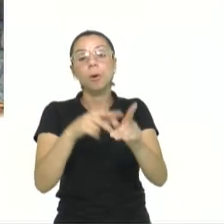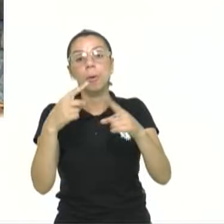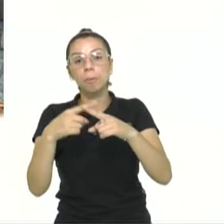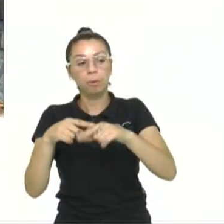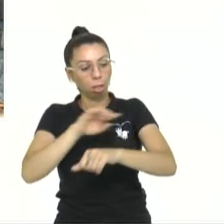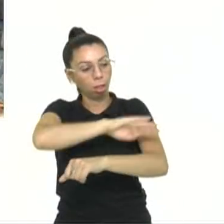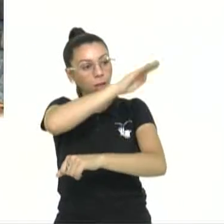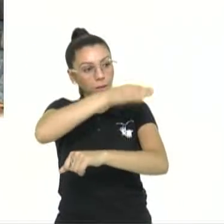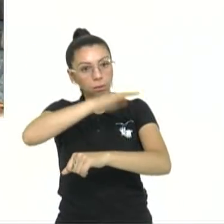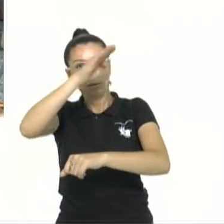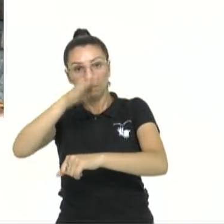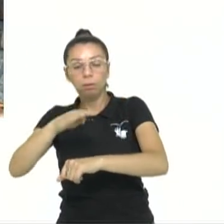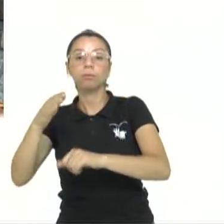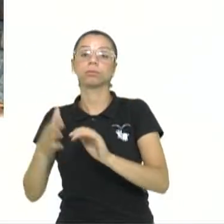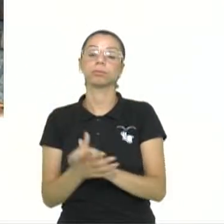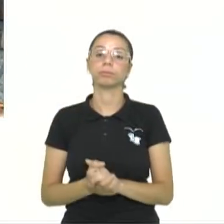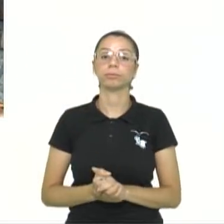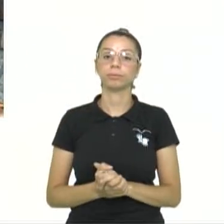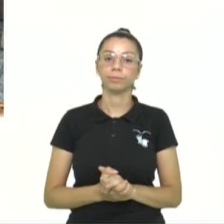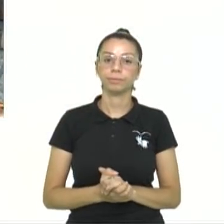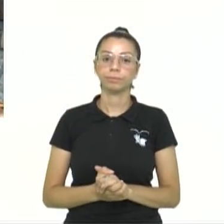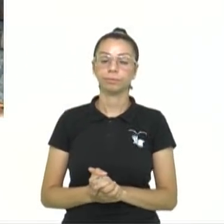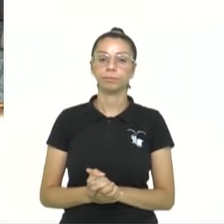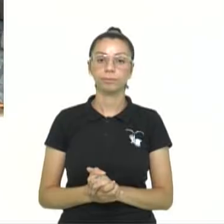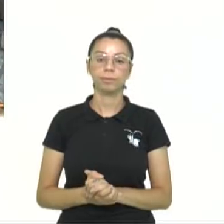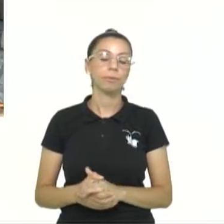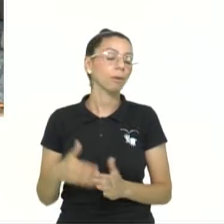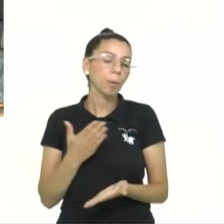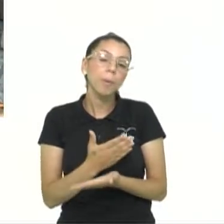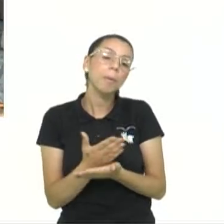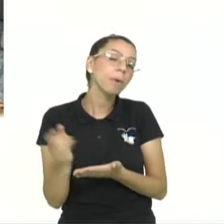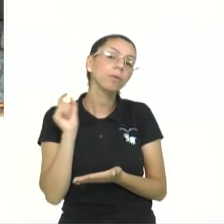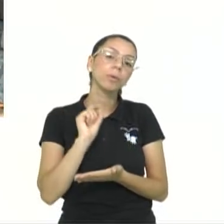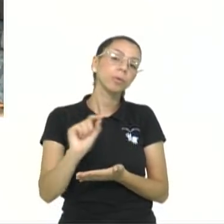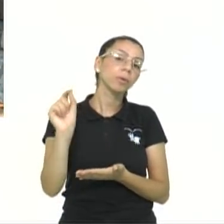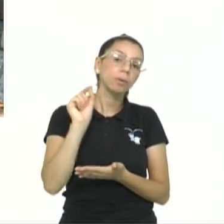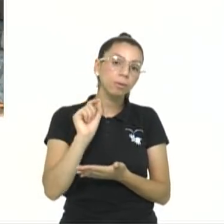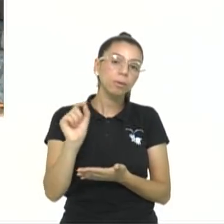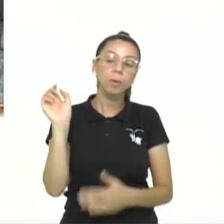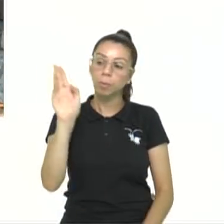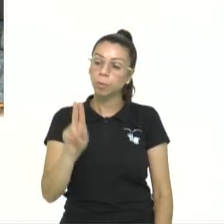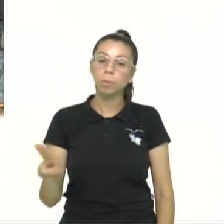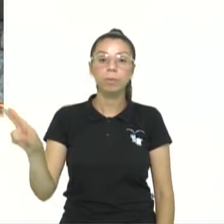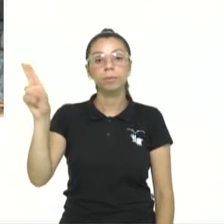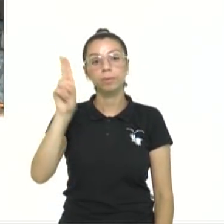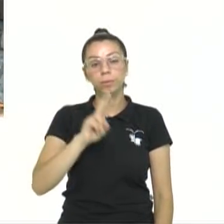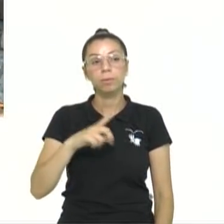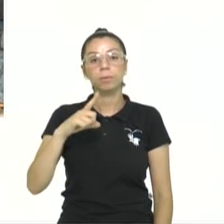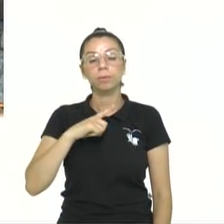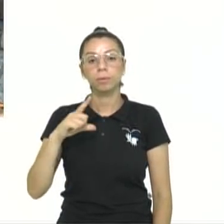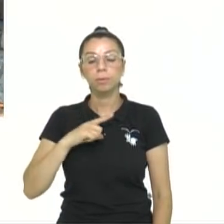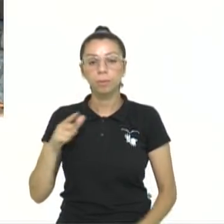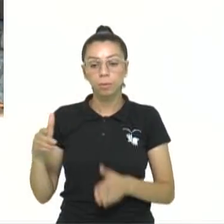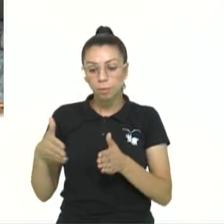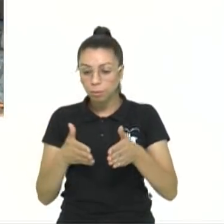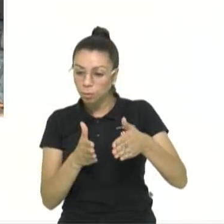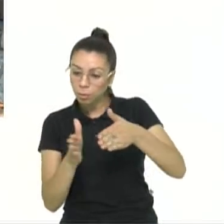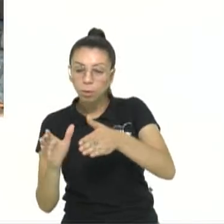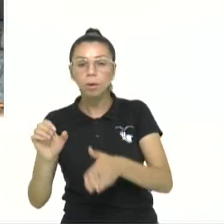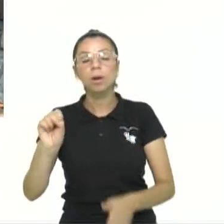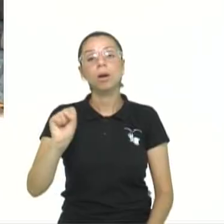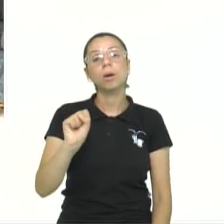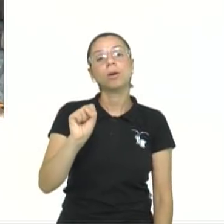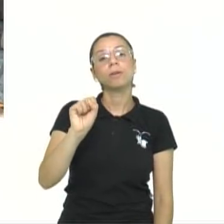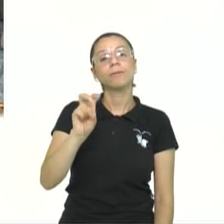da serra, do deslocamento por essa parte de serra. E aí começa-se então a utilizar o caminho Viamão-Sorocaba, que